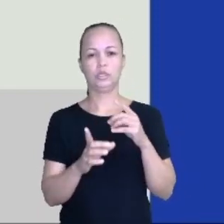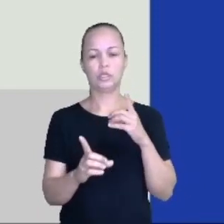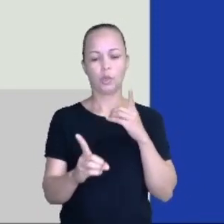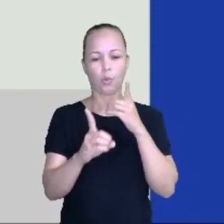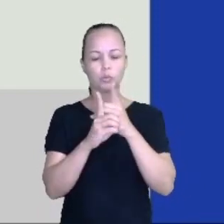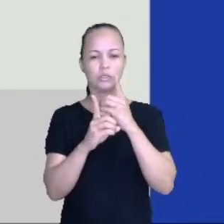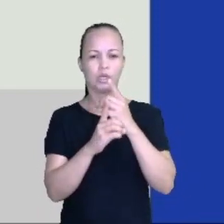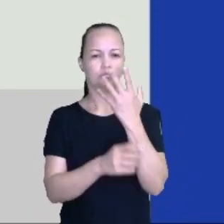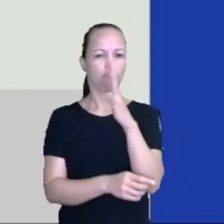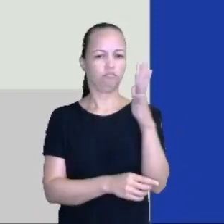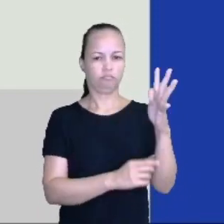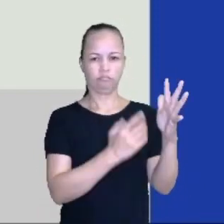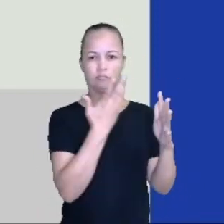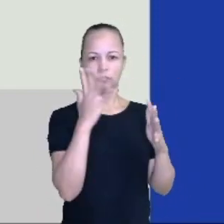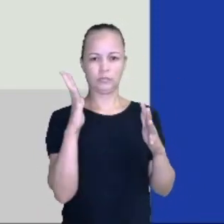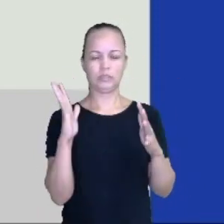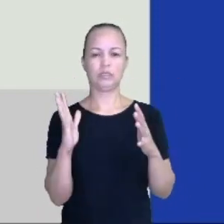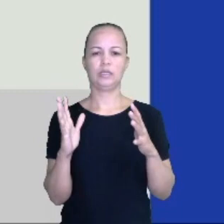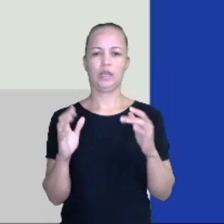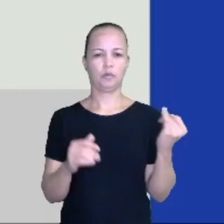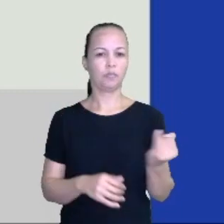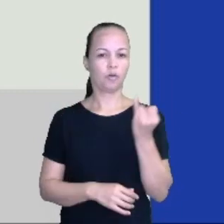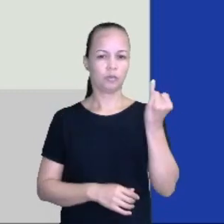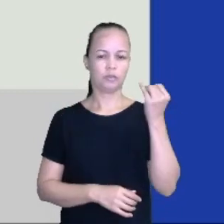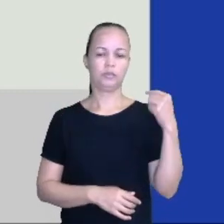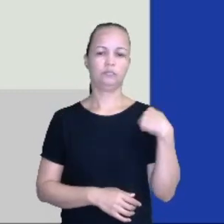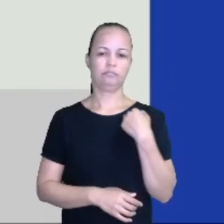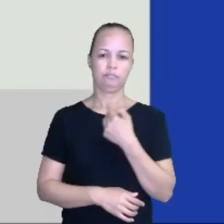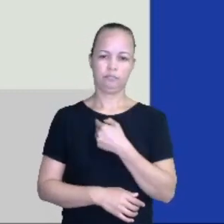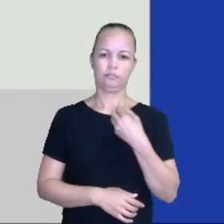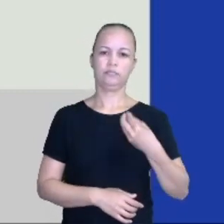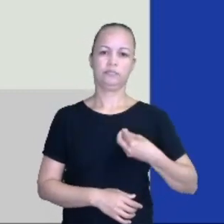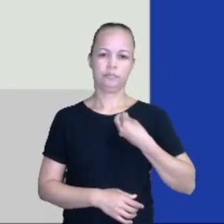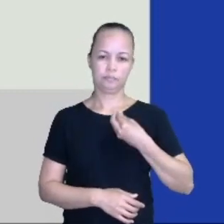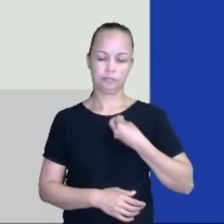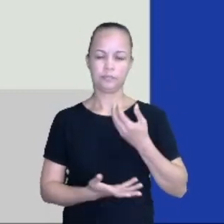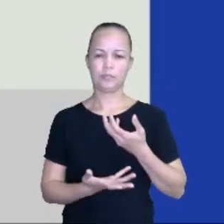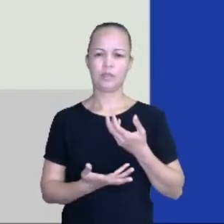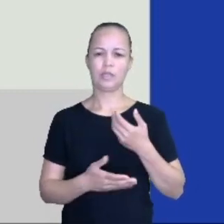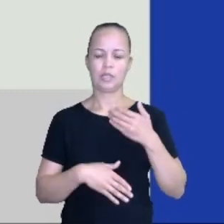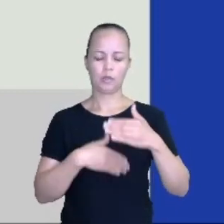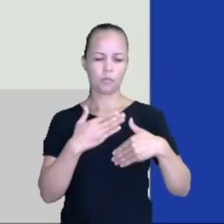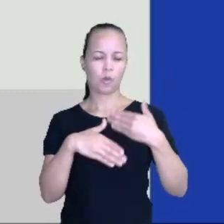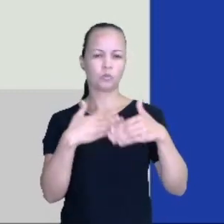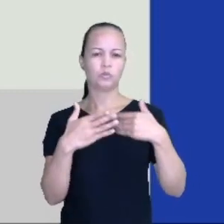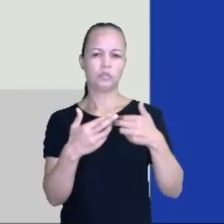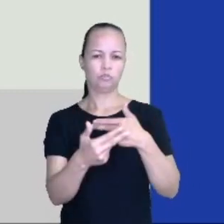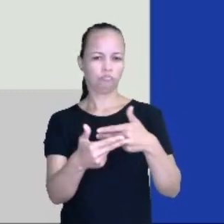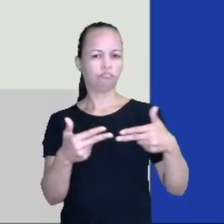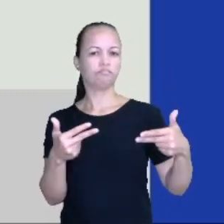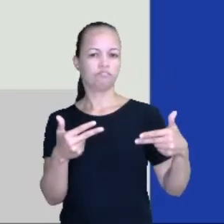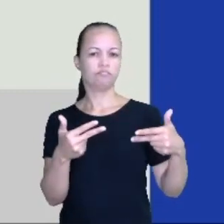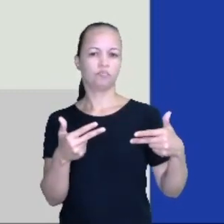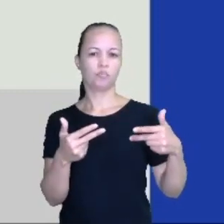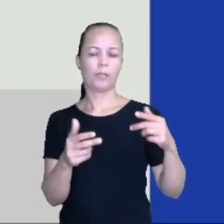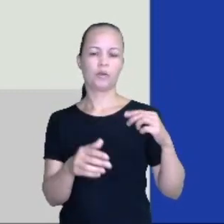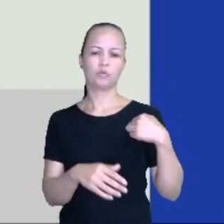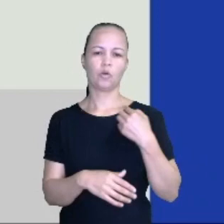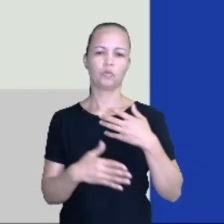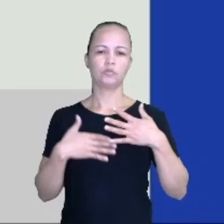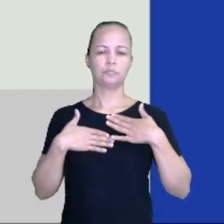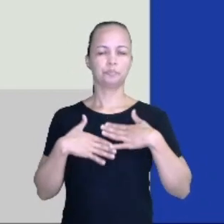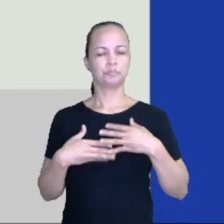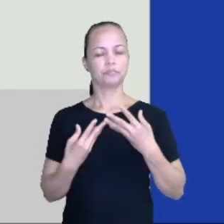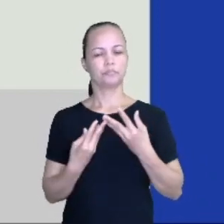natureza que são essenciais para a nossa vida. Podemos tirar dela para produzir outras coisas para o nosso